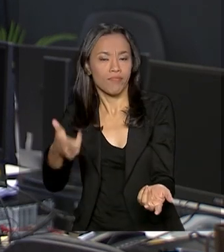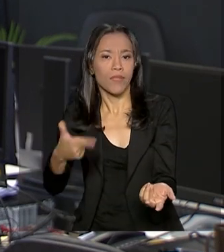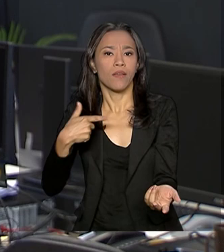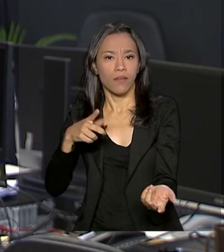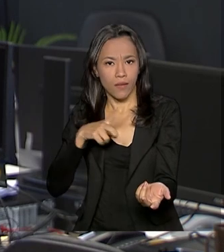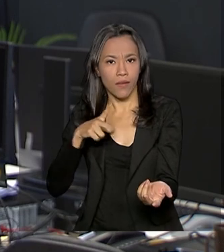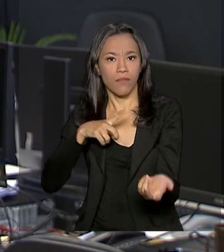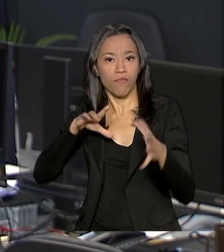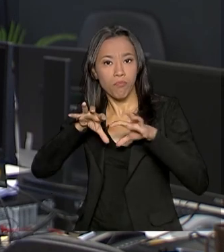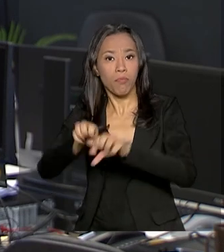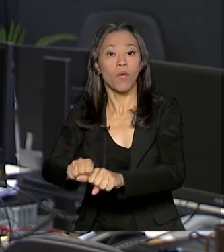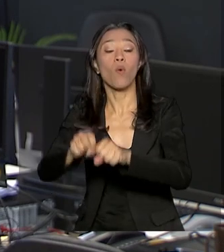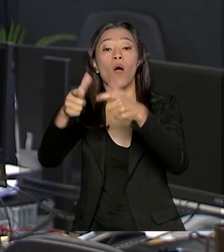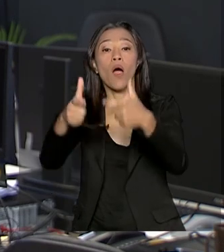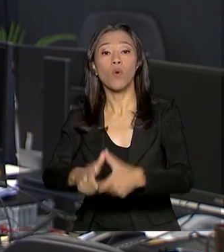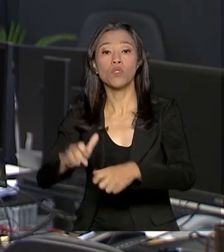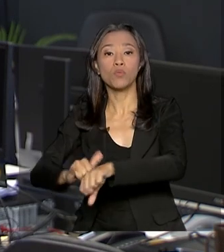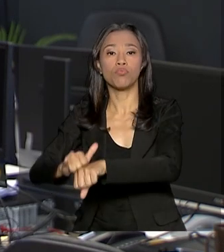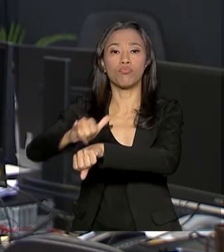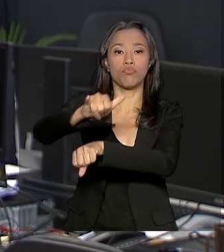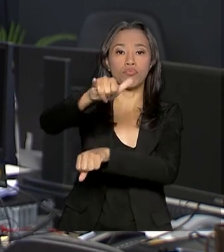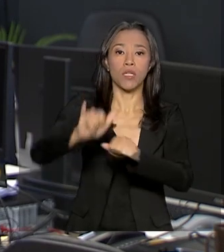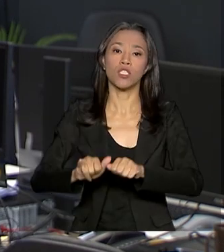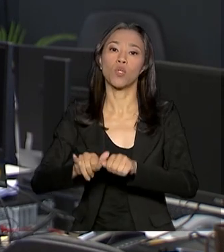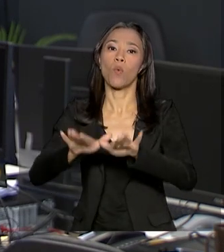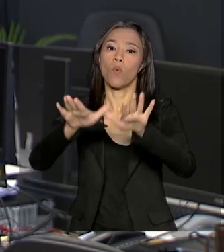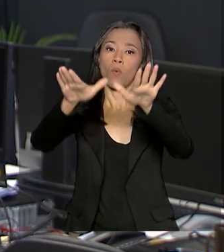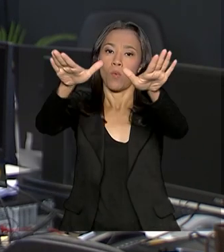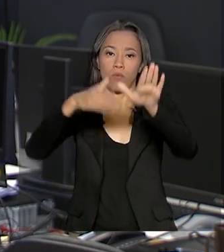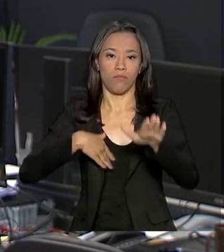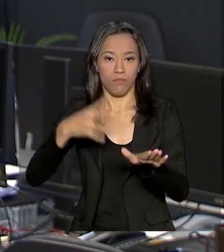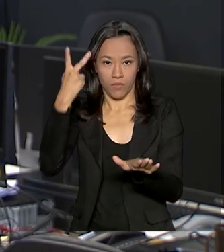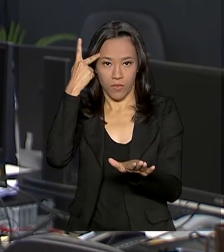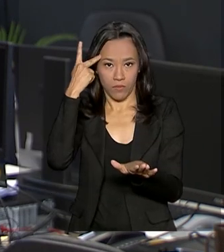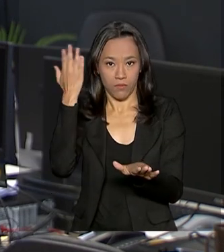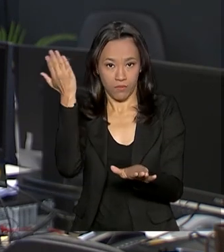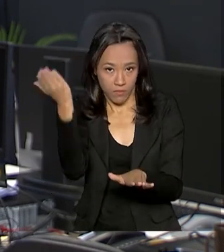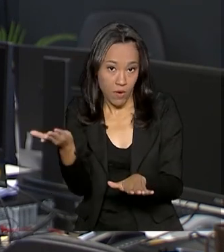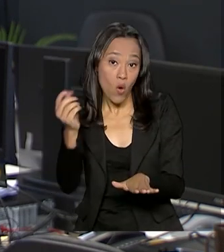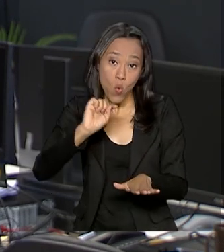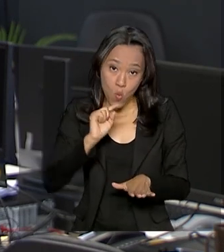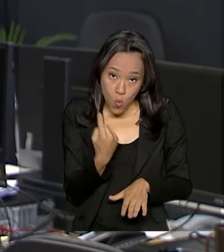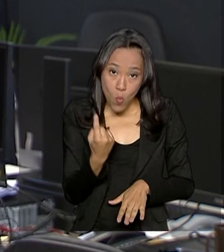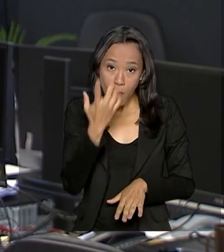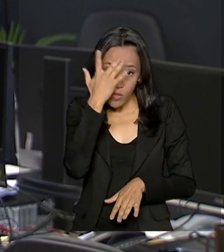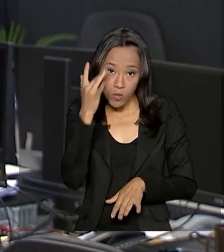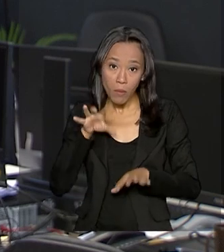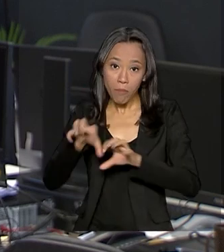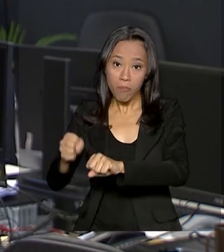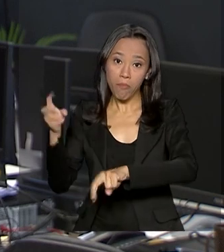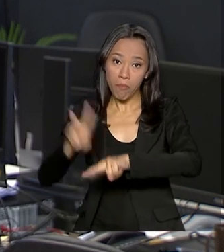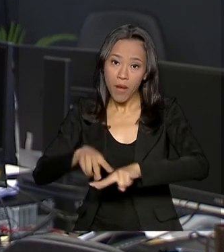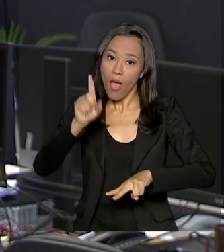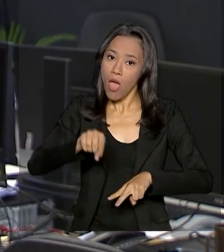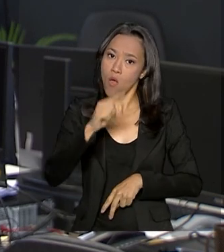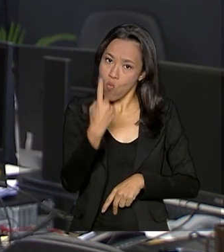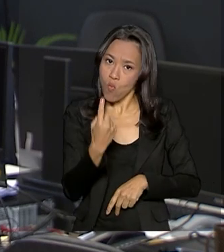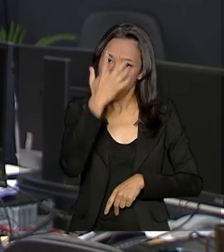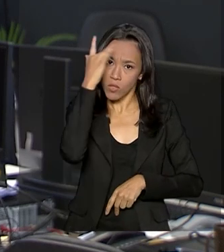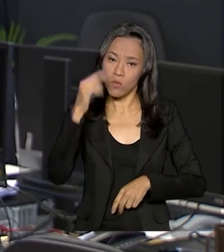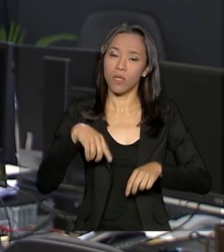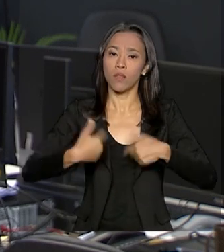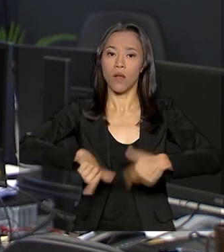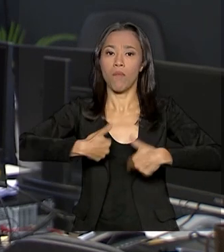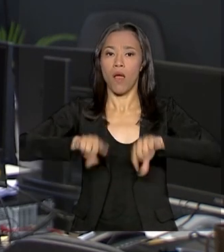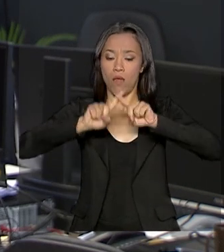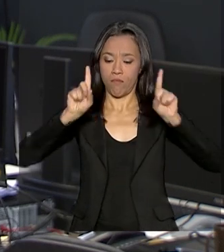cargas do aeroporto internacional de guarulhos um dos presos é um funcionário do aeroporto peterson patrício